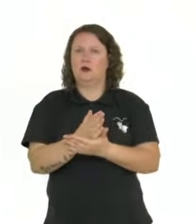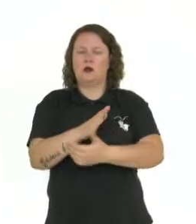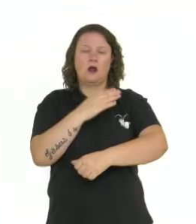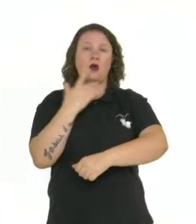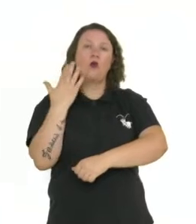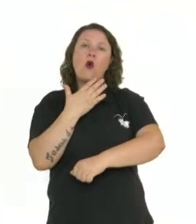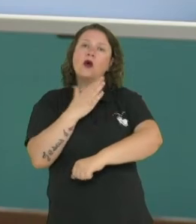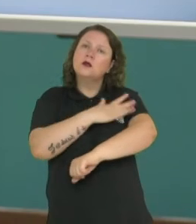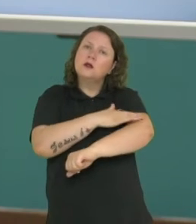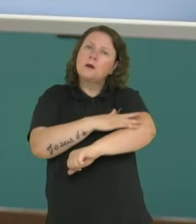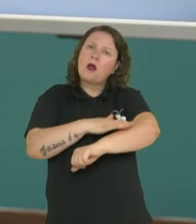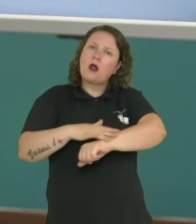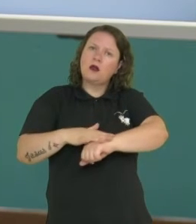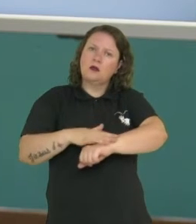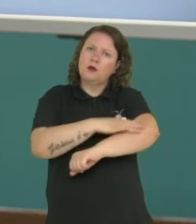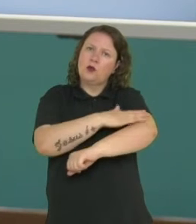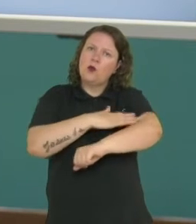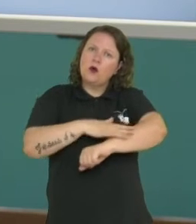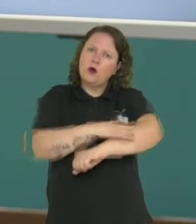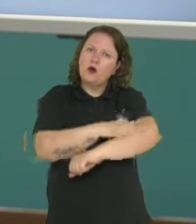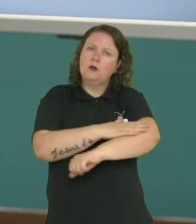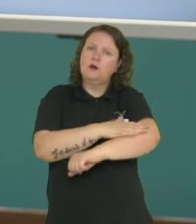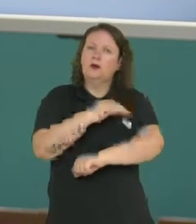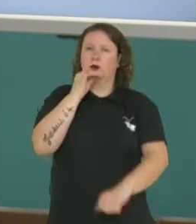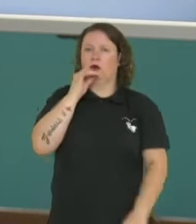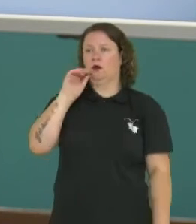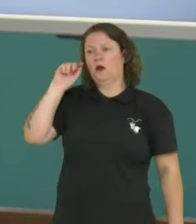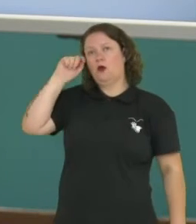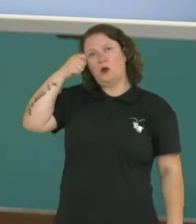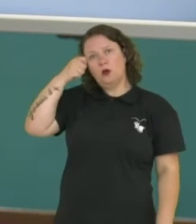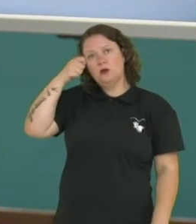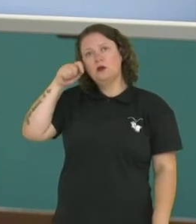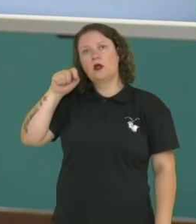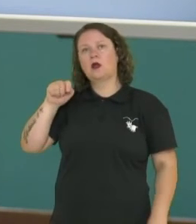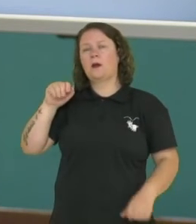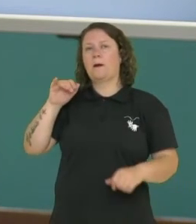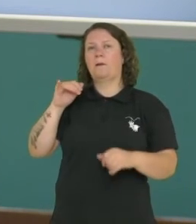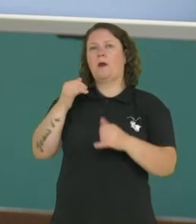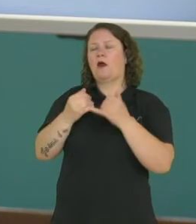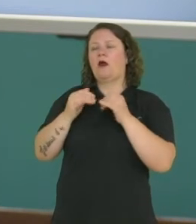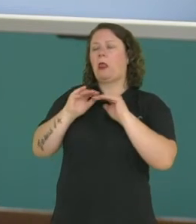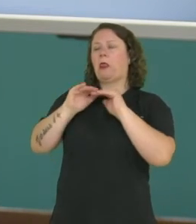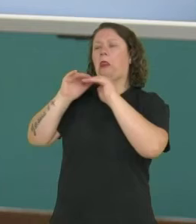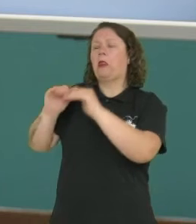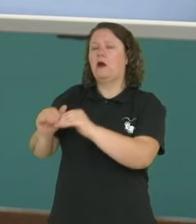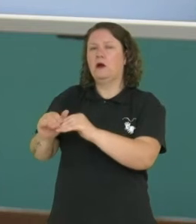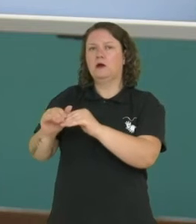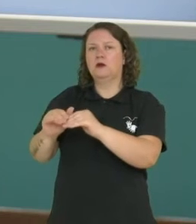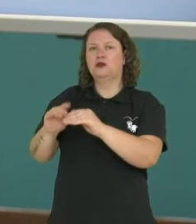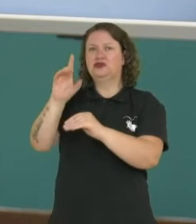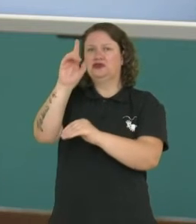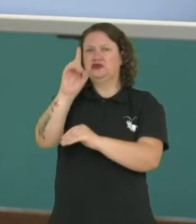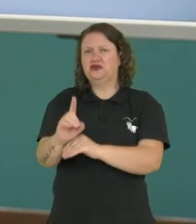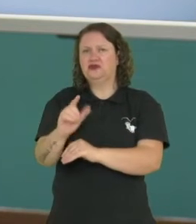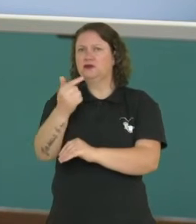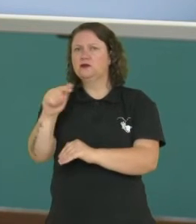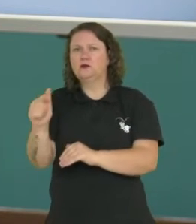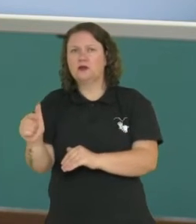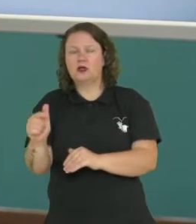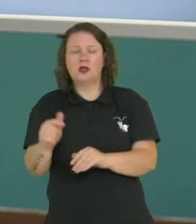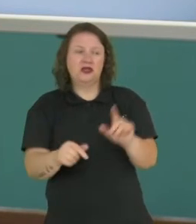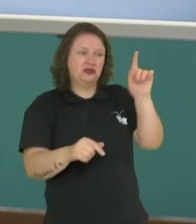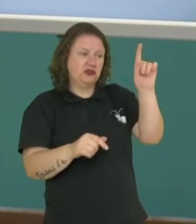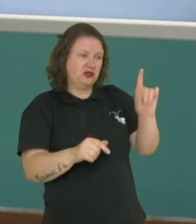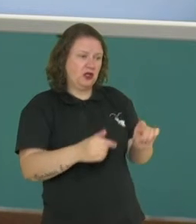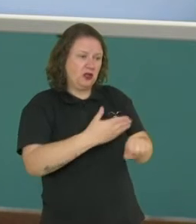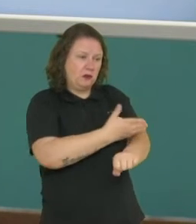pessoas, no caso ali de pele negra, né, inferioriza, não dá direitos igual ao direito das pessoas de pele branca,